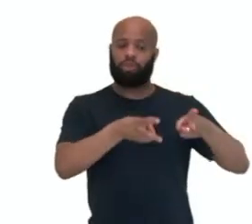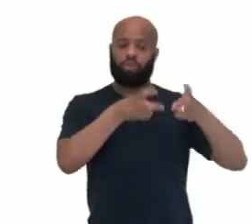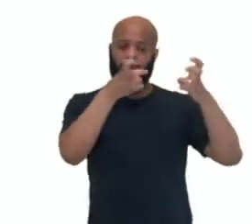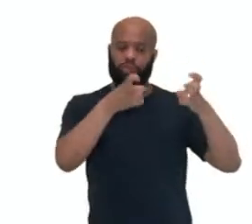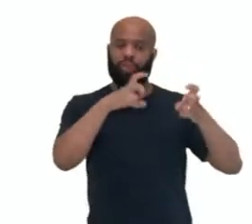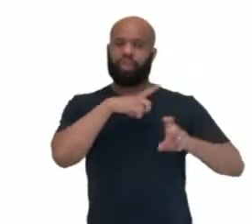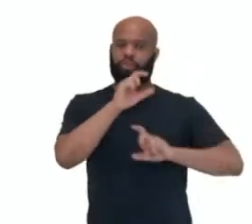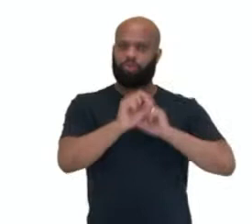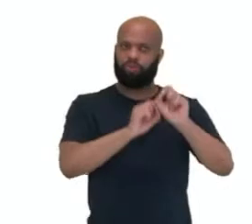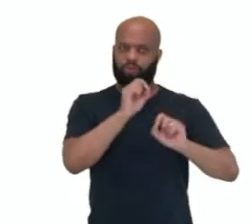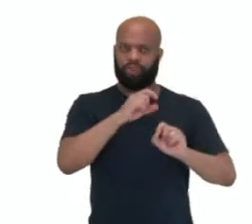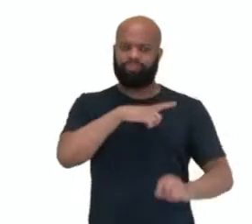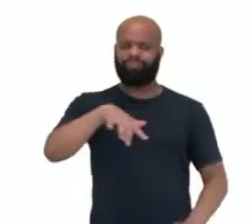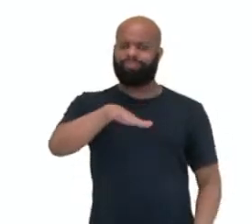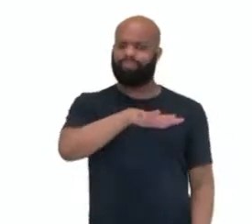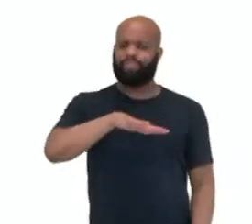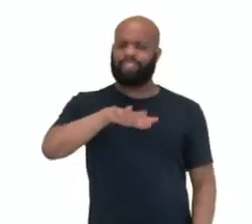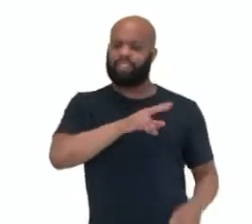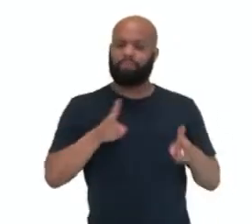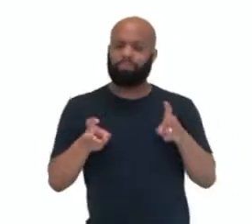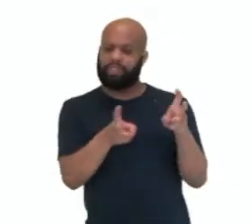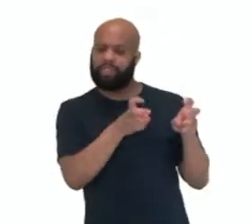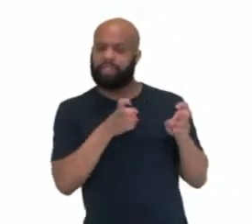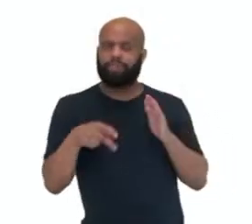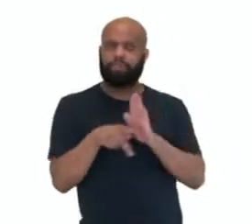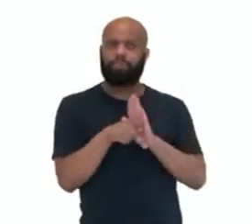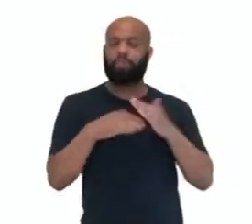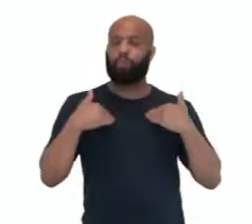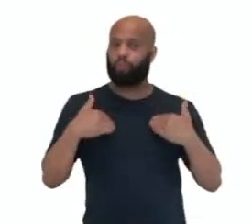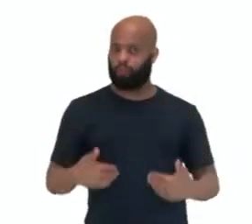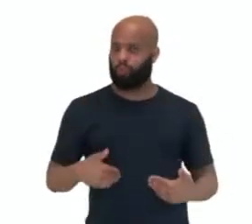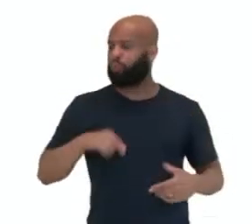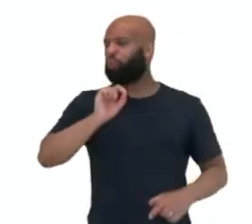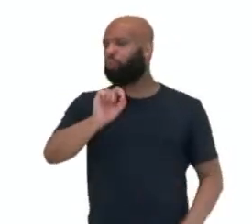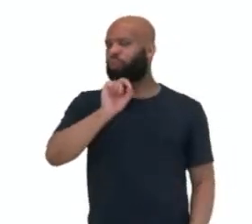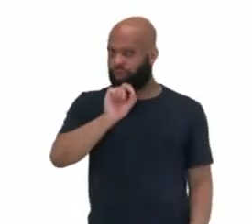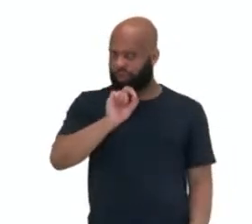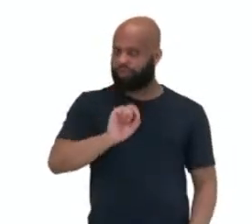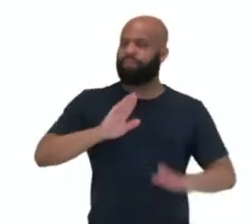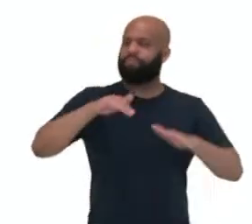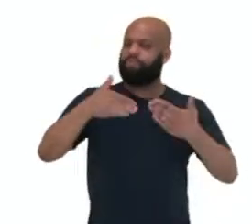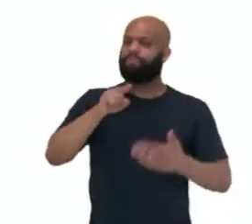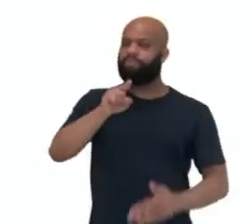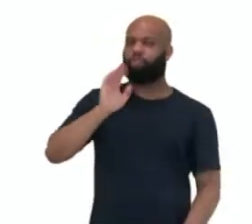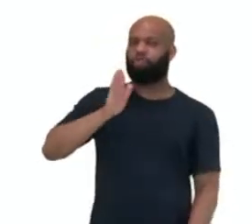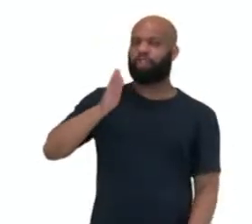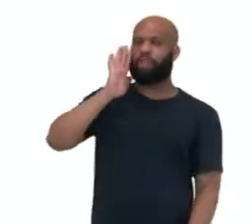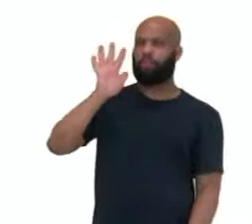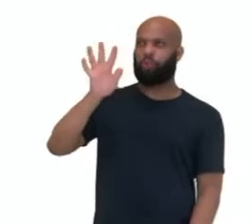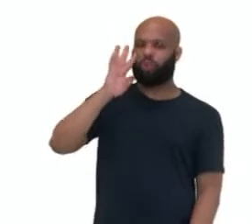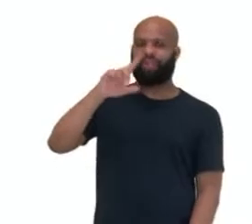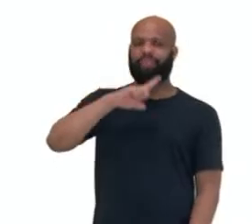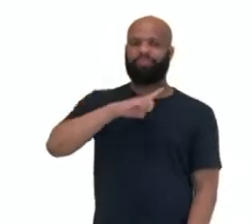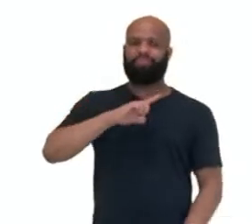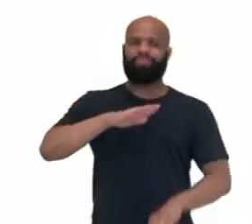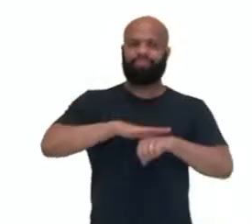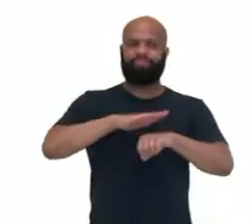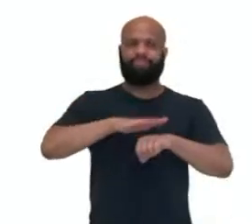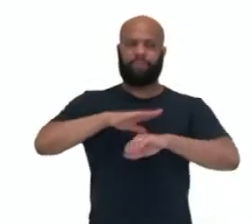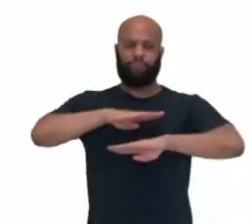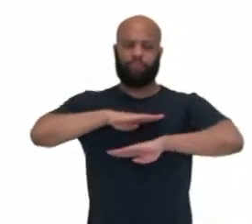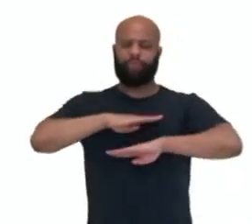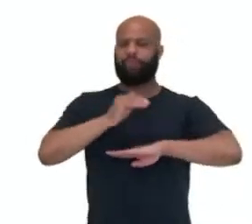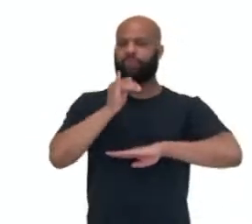os estímulos ambientais são percebidos pelo organismo. Você já imaginou uma situação, por exemplo, você